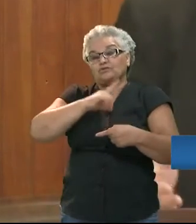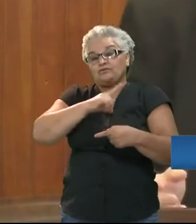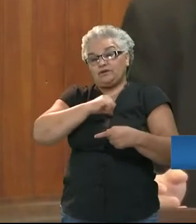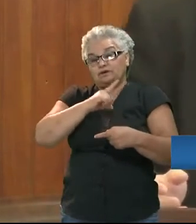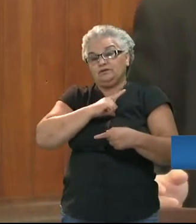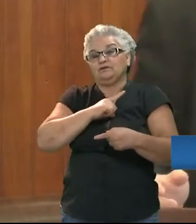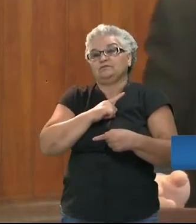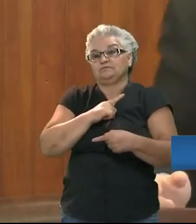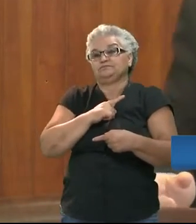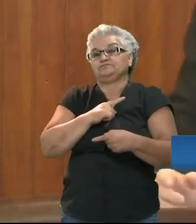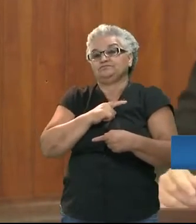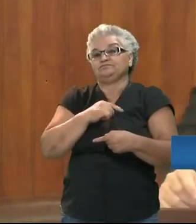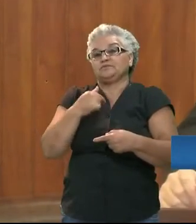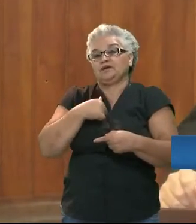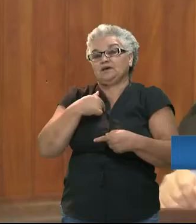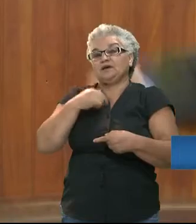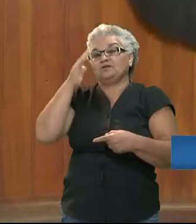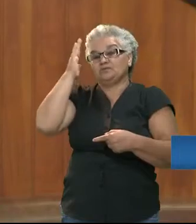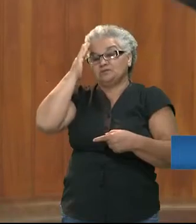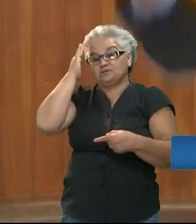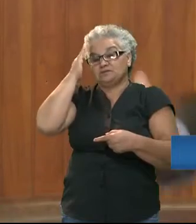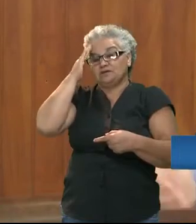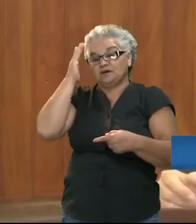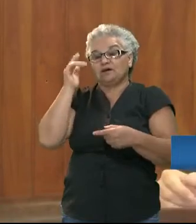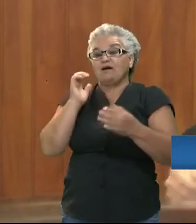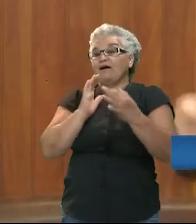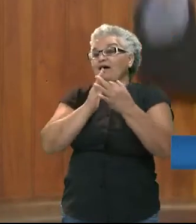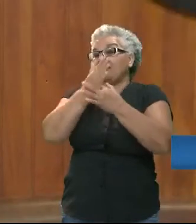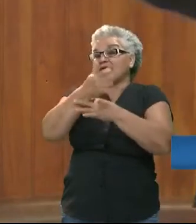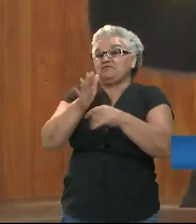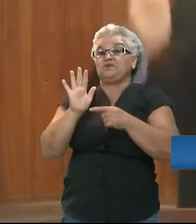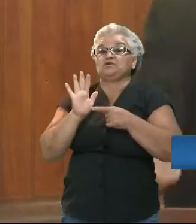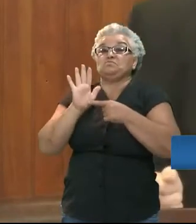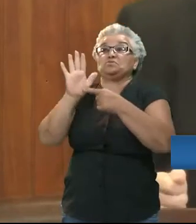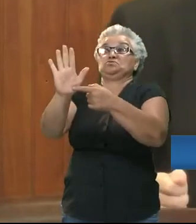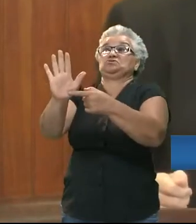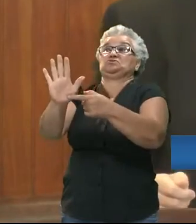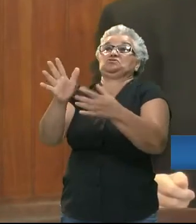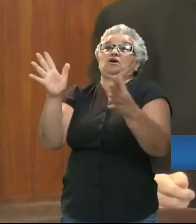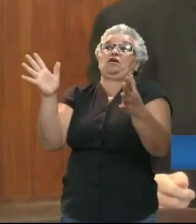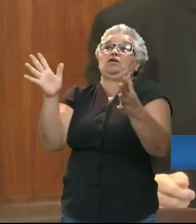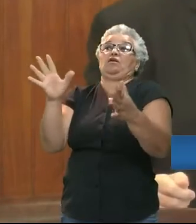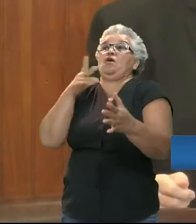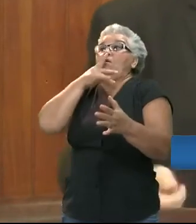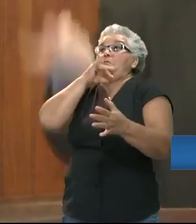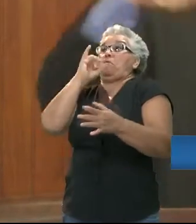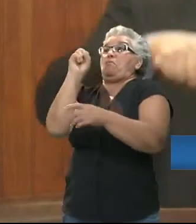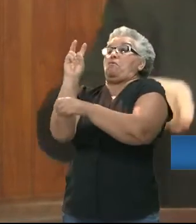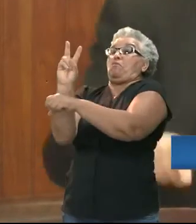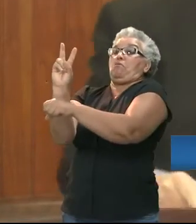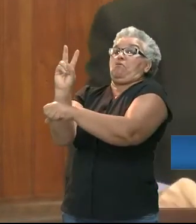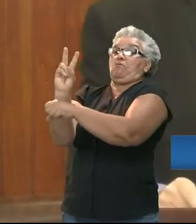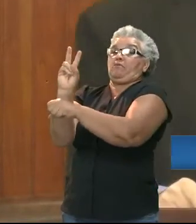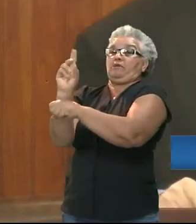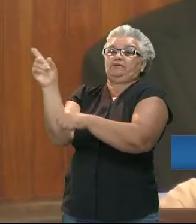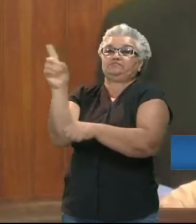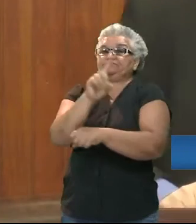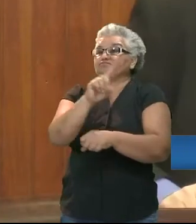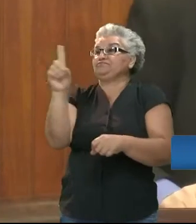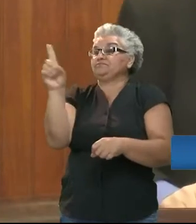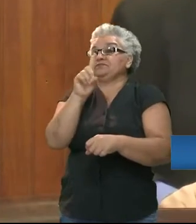nós estamos, não pela vitrine da paternidade do projeto, mas todos nós estamos